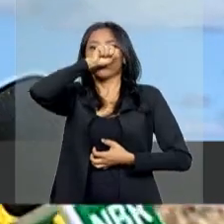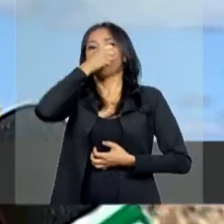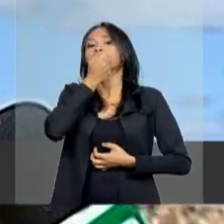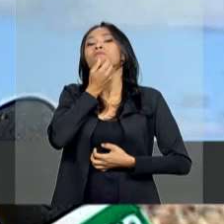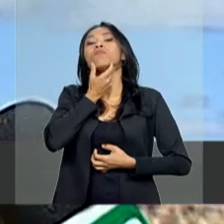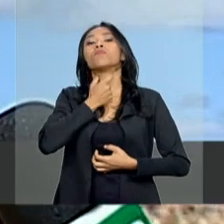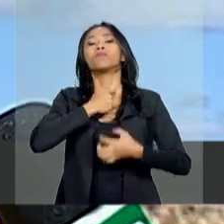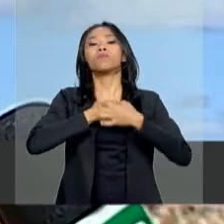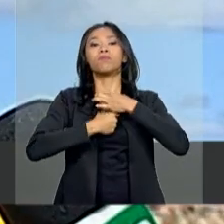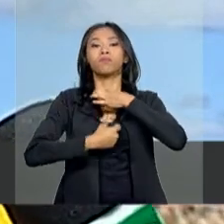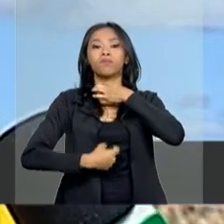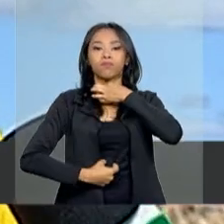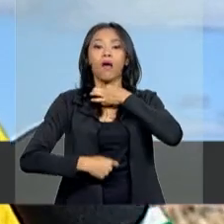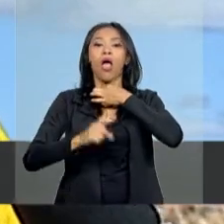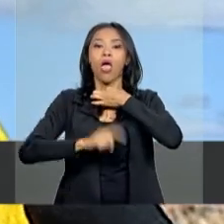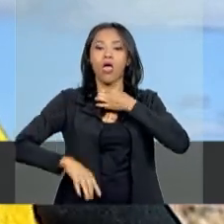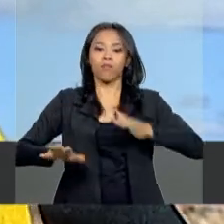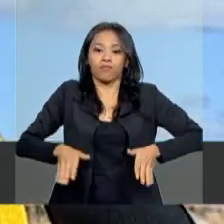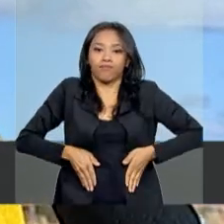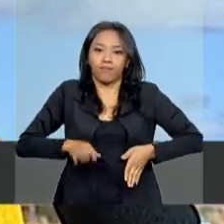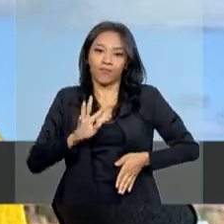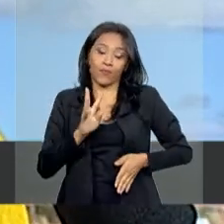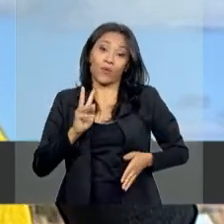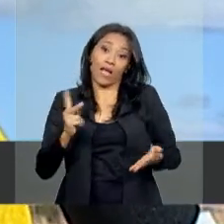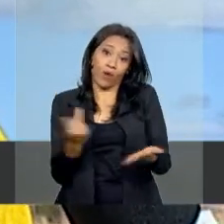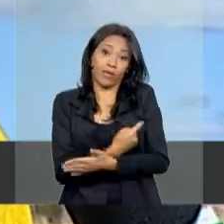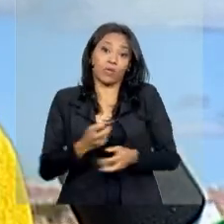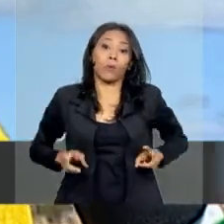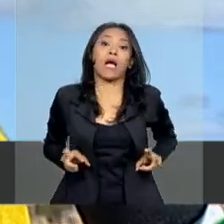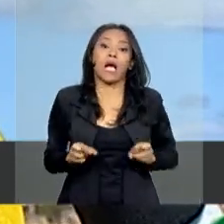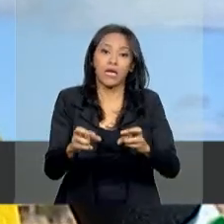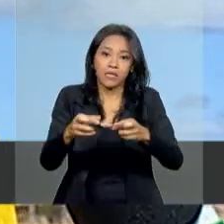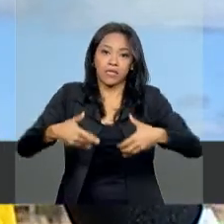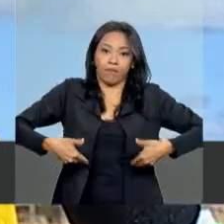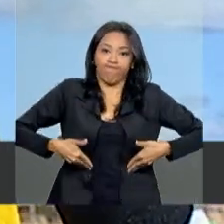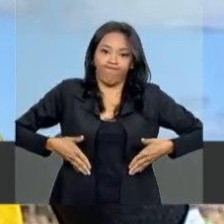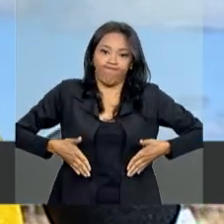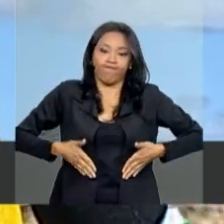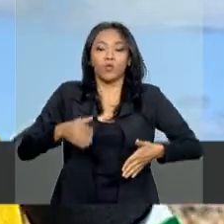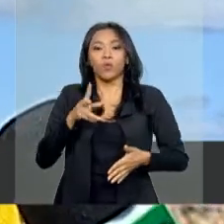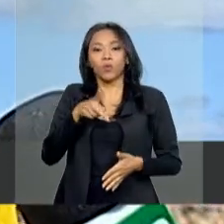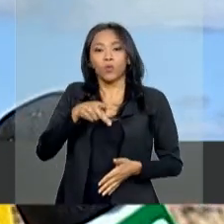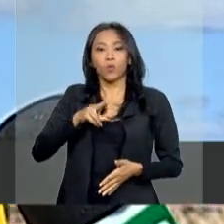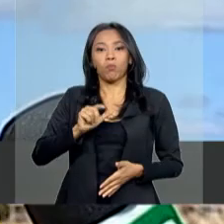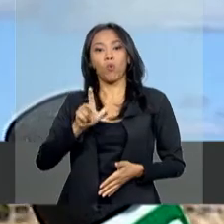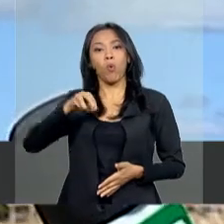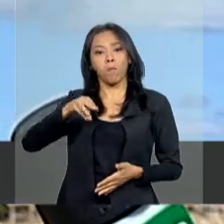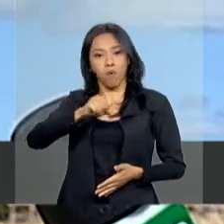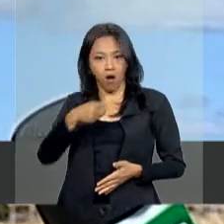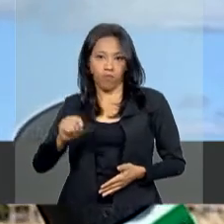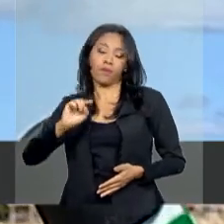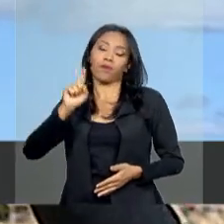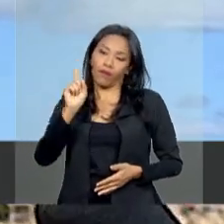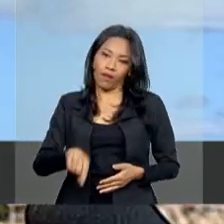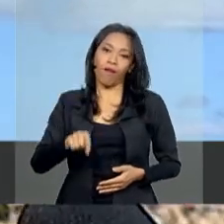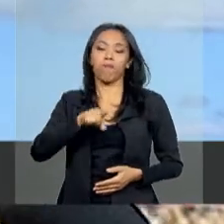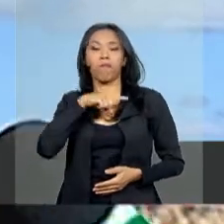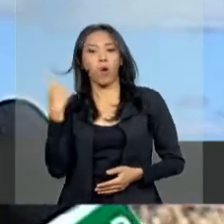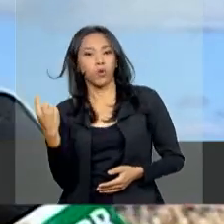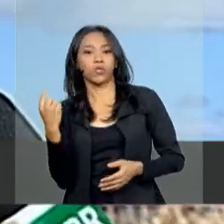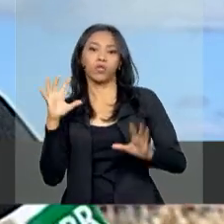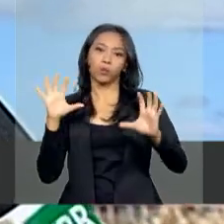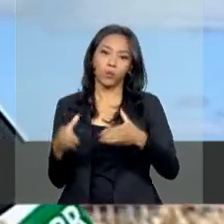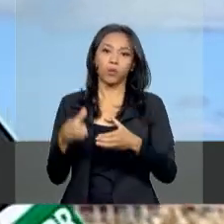chama a atenção é o câncer de pulmão que é hoje um câncer que mais está matando o homem ea mulher no